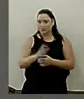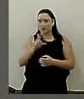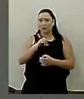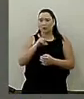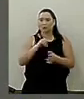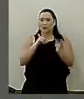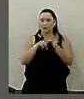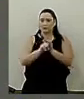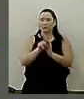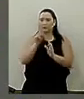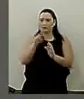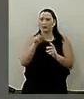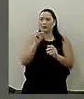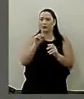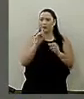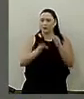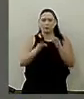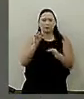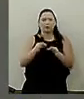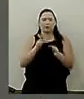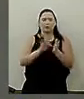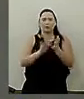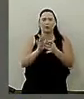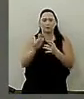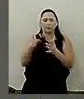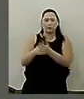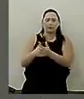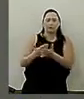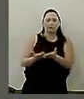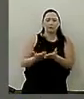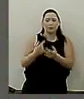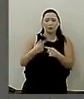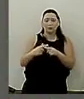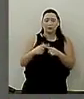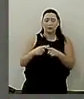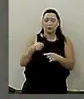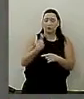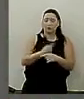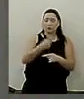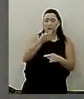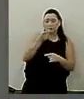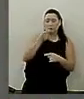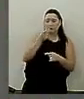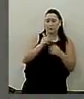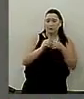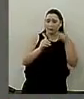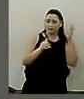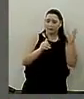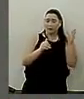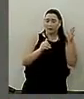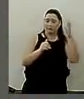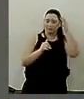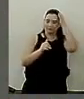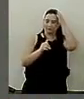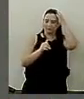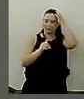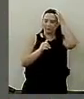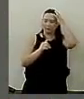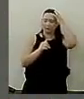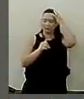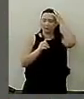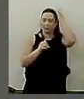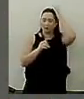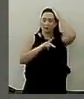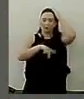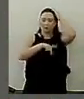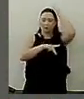É uma pergunta justa que o Senhor Jesus faz a nós, porque nós dizemos para as pessoas lá fora que vivemos pela fé. E Paulo